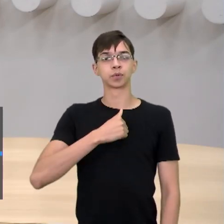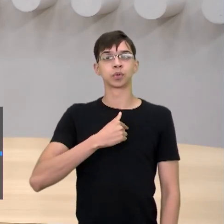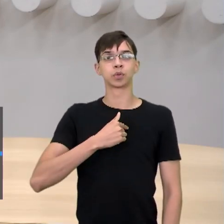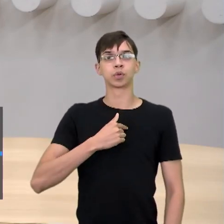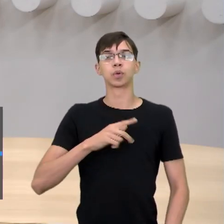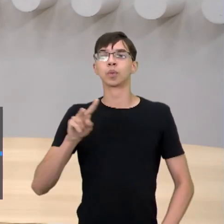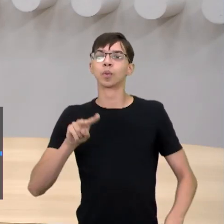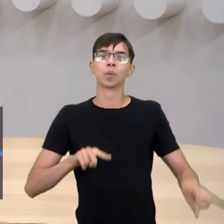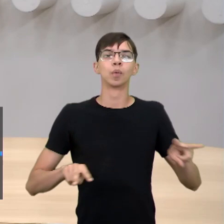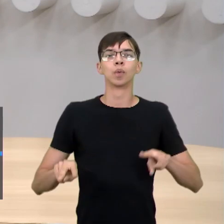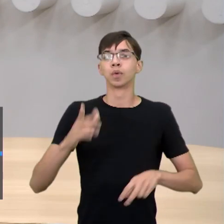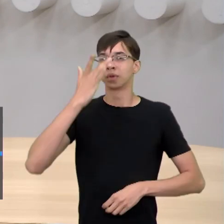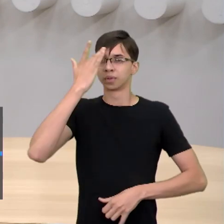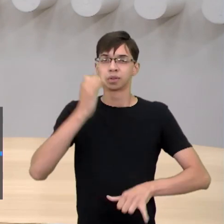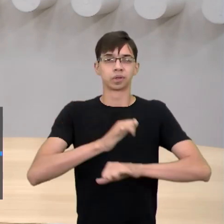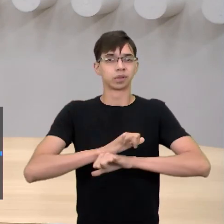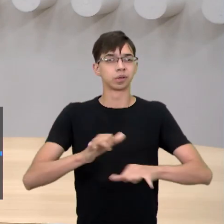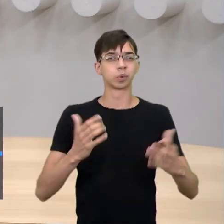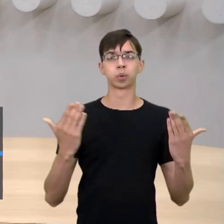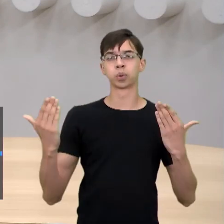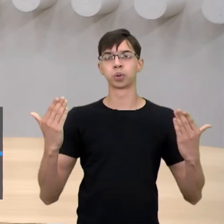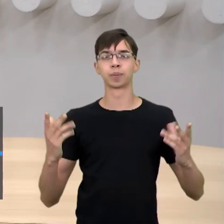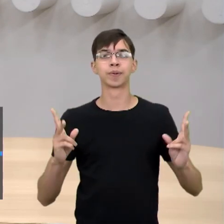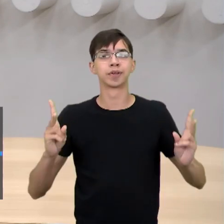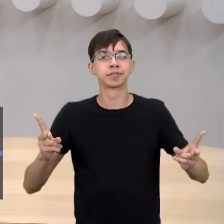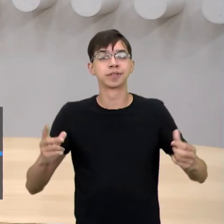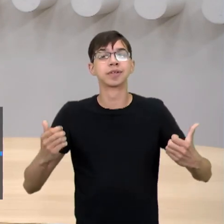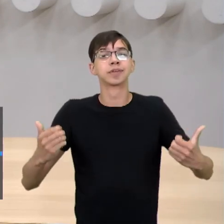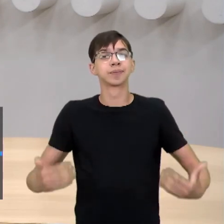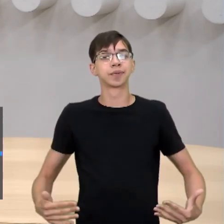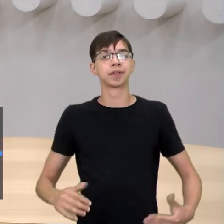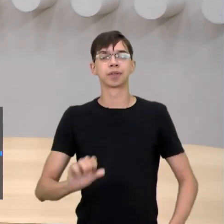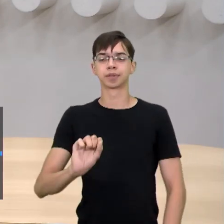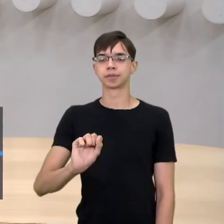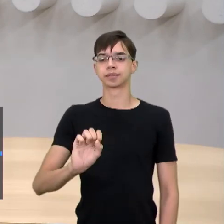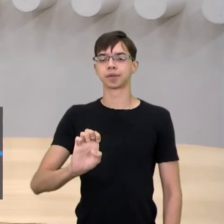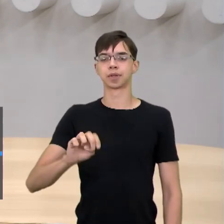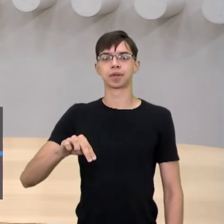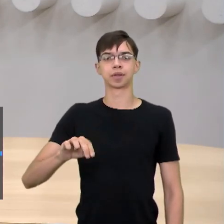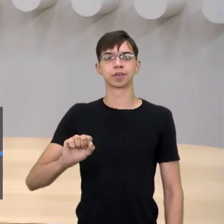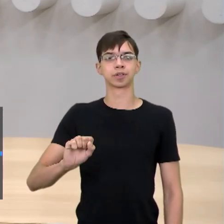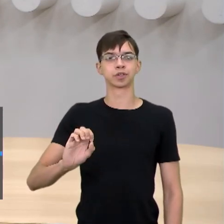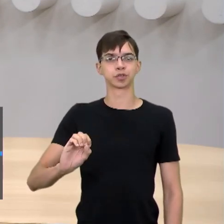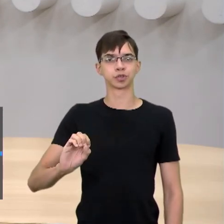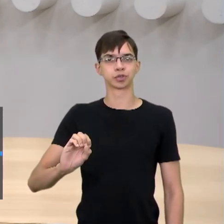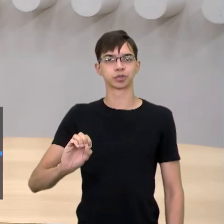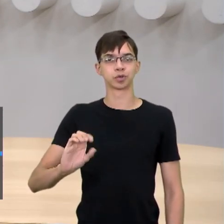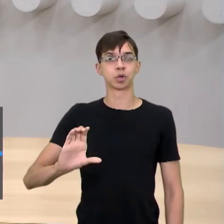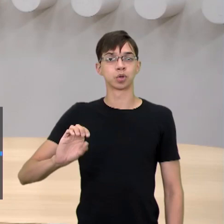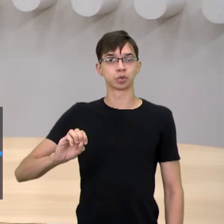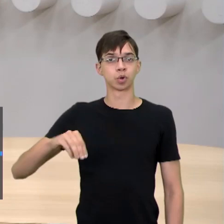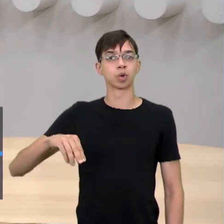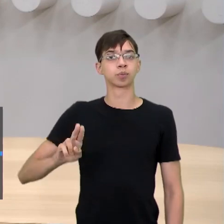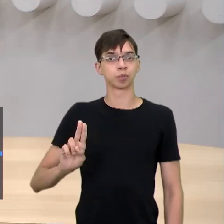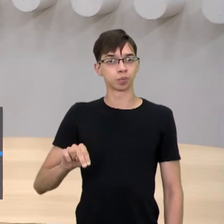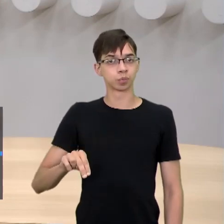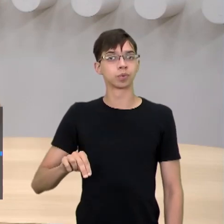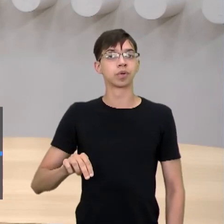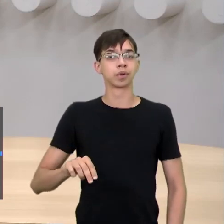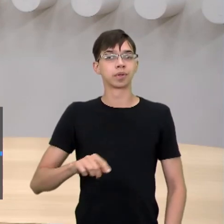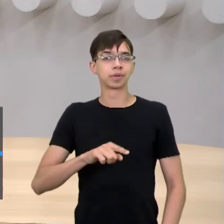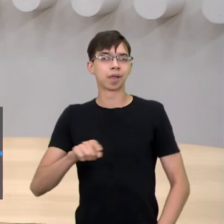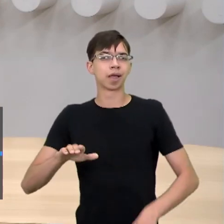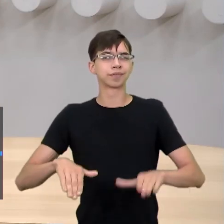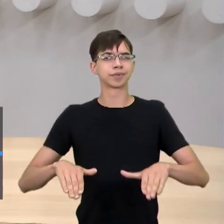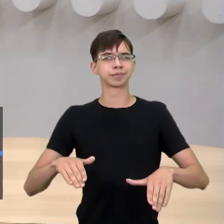as pessoas relacionarem, e por justamente a gente tá falando do senso comum, pode ser que você tenha uma impressão diferente da minha, e é por isso que é legal a